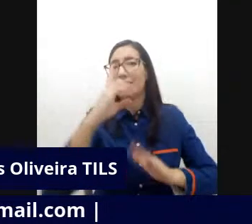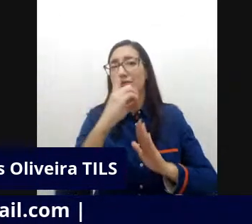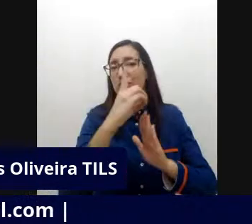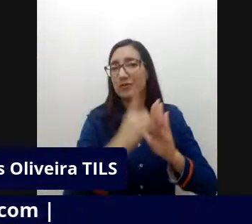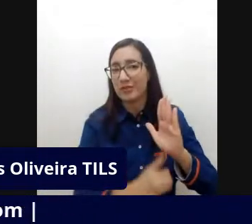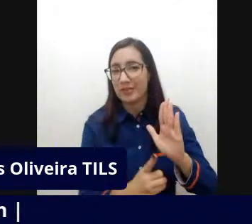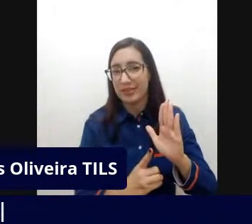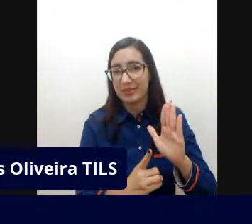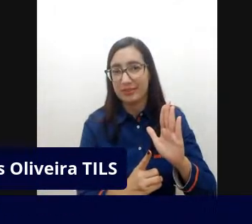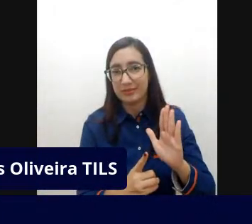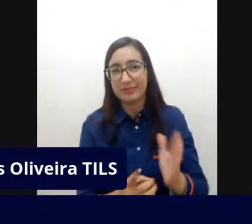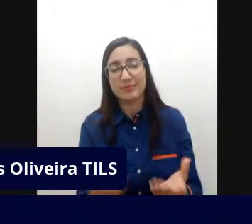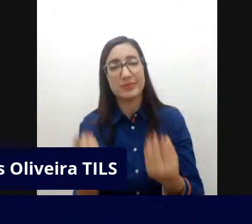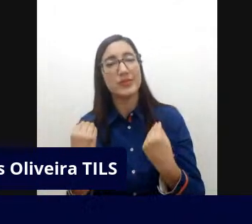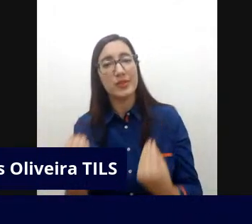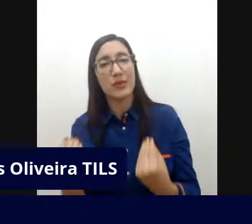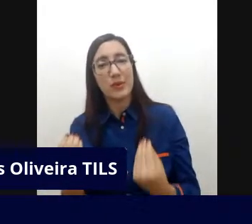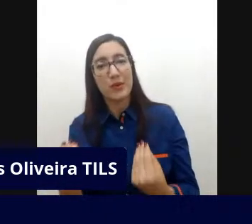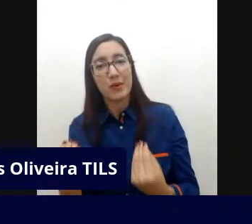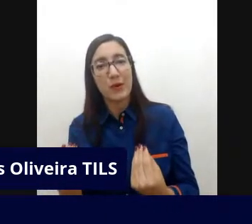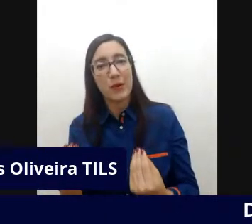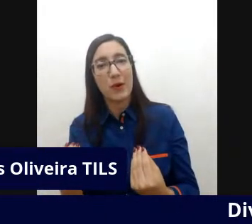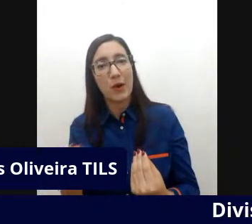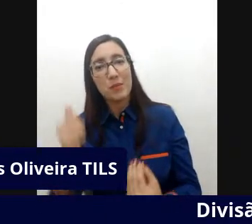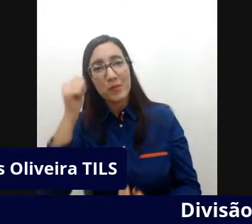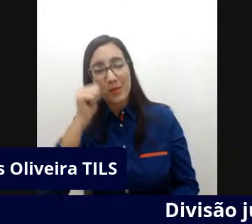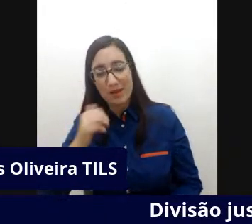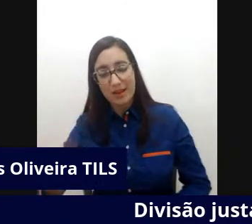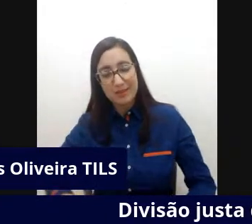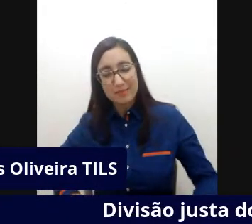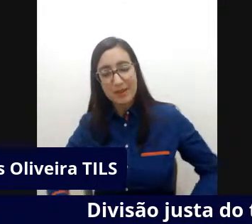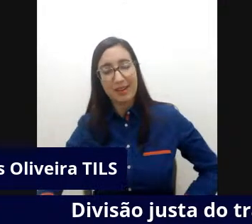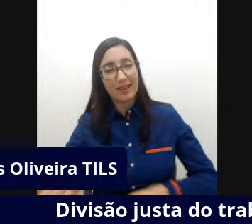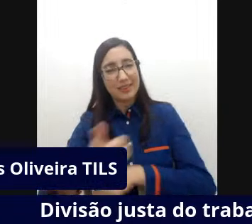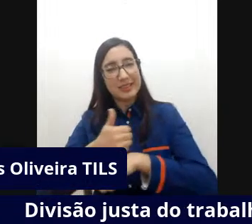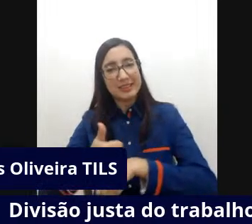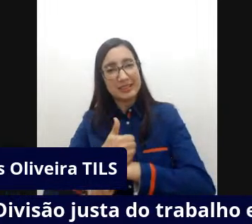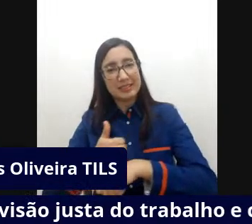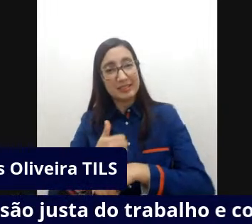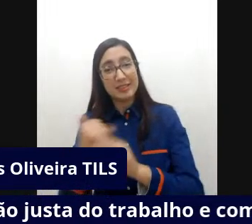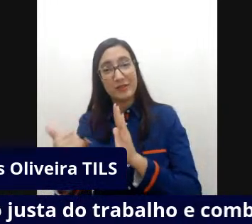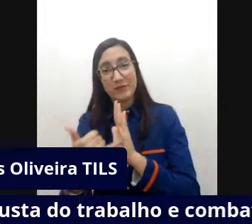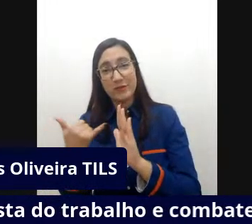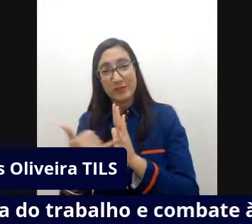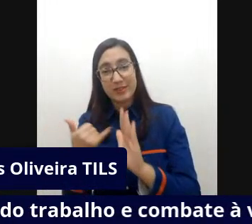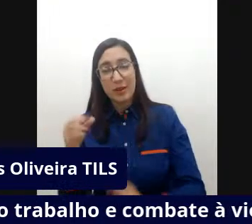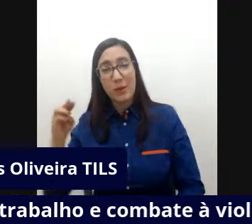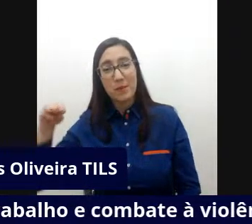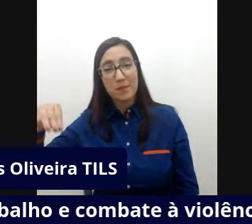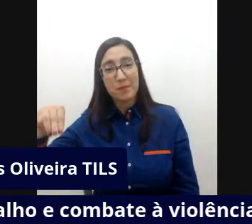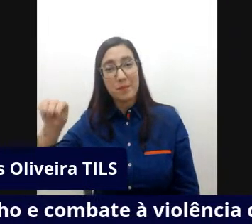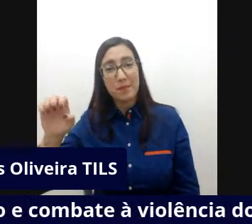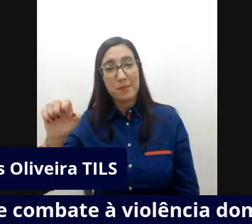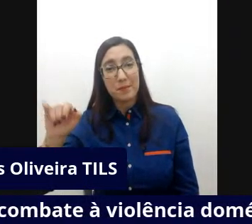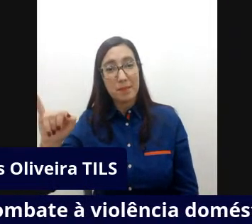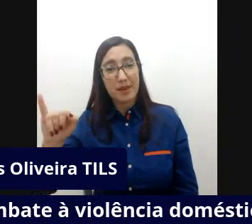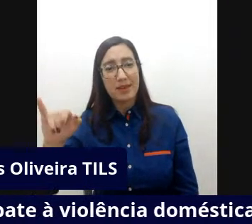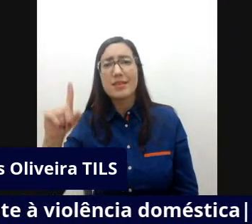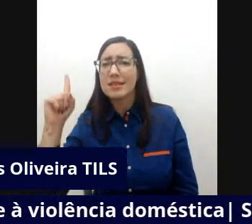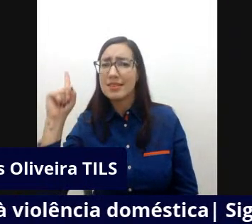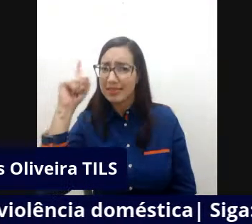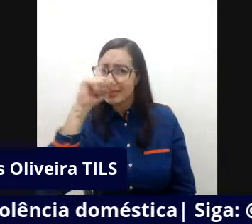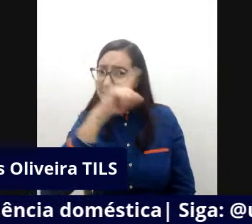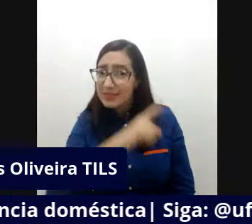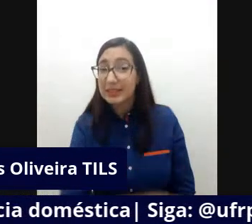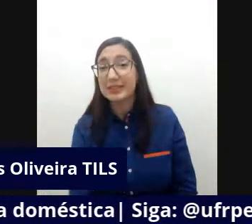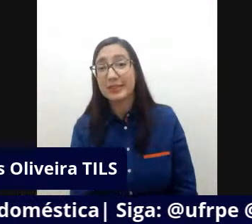trabalhadora doméstica se inscreva como MEI? Não. A essa defesa a gente nunca vai fazer, porque mesmo sabendo o que está acontecendo, mas